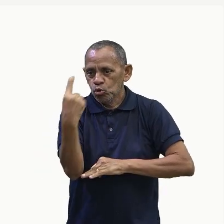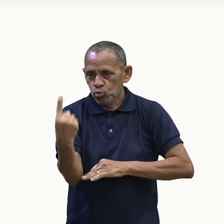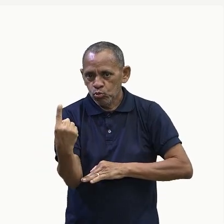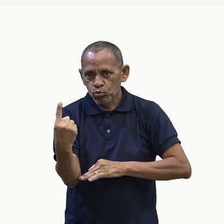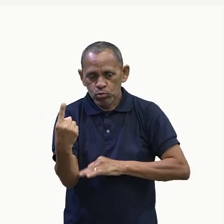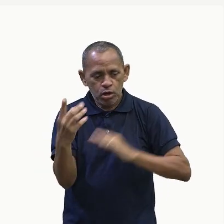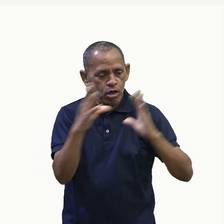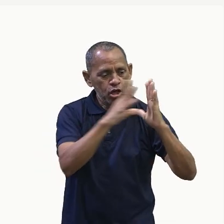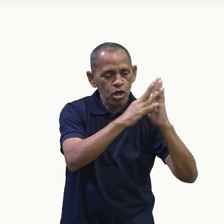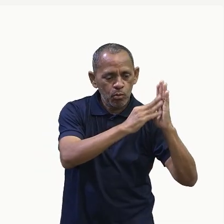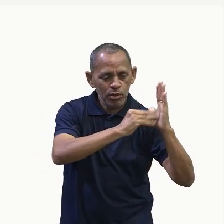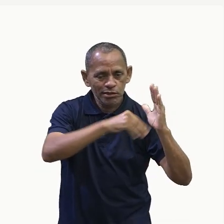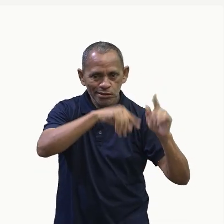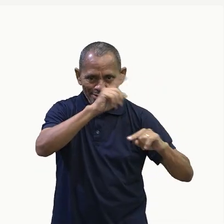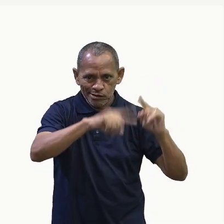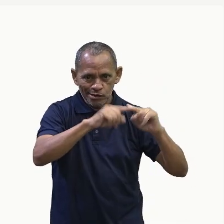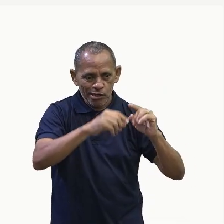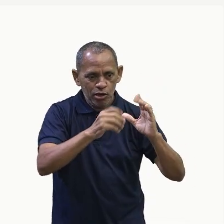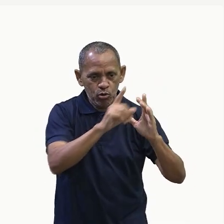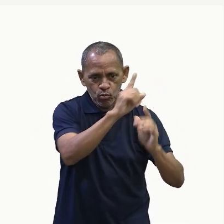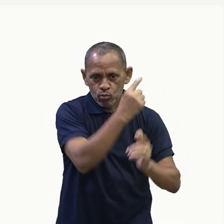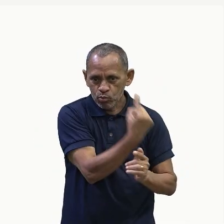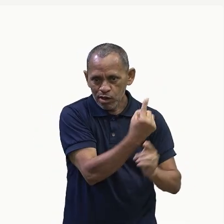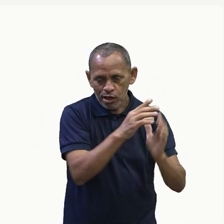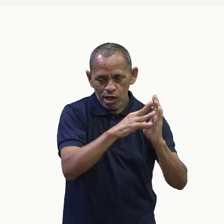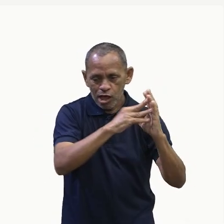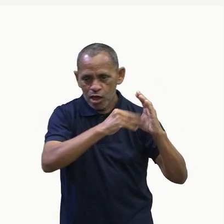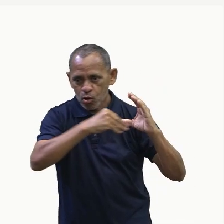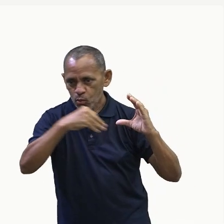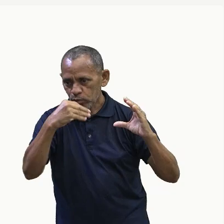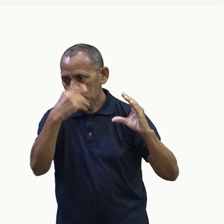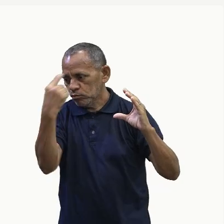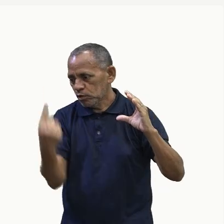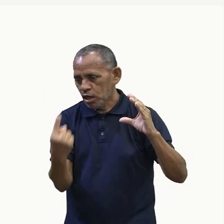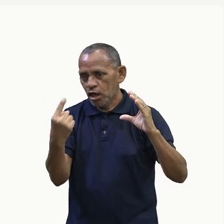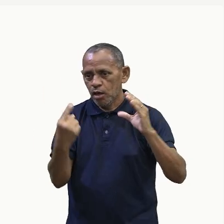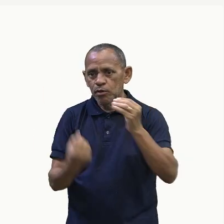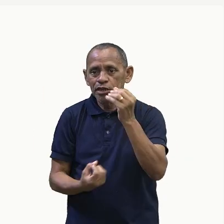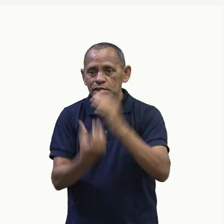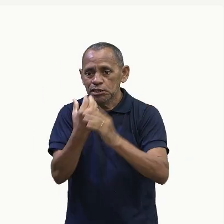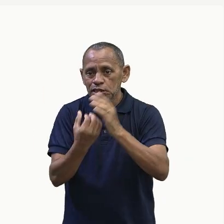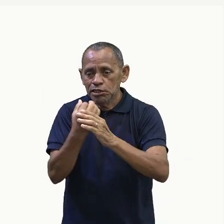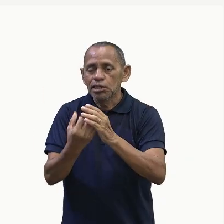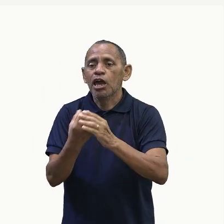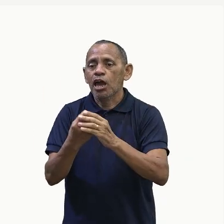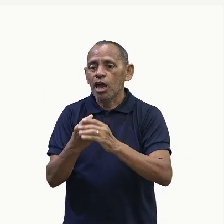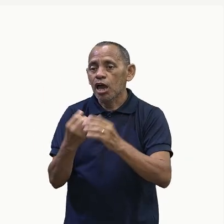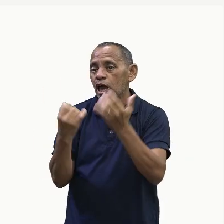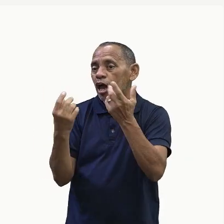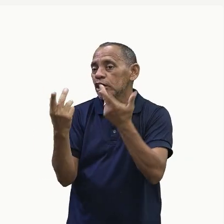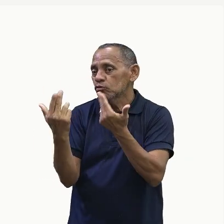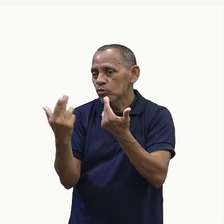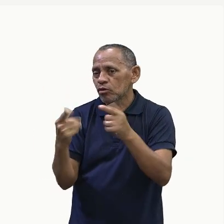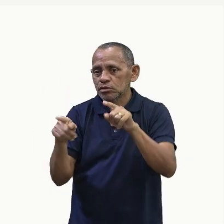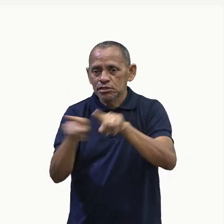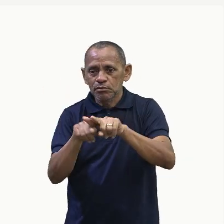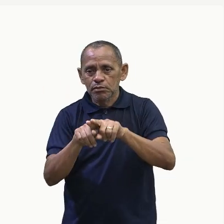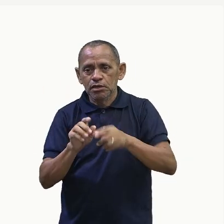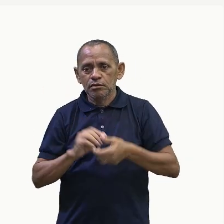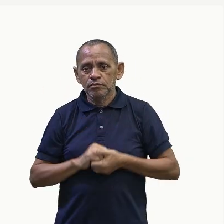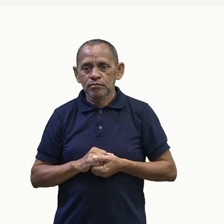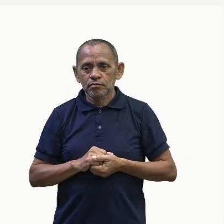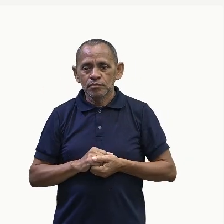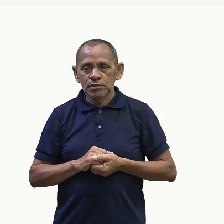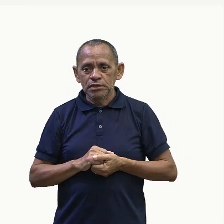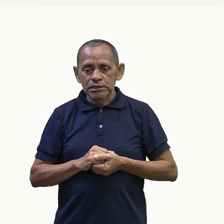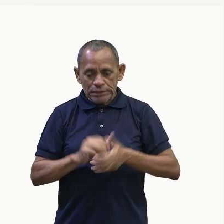ele é copiado para formar uma molécula de DNA idêntica. Então, ocorre a fase S, né, durante a fase S